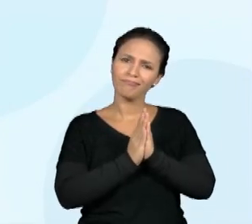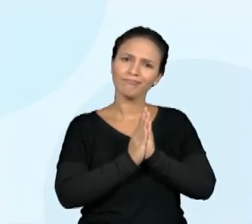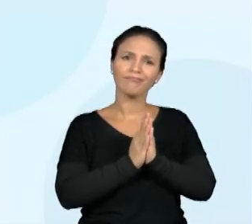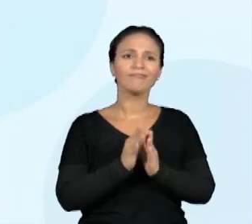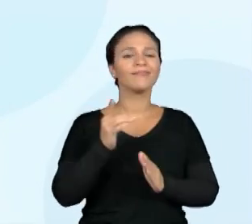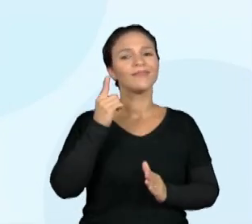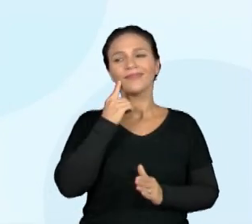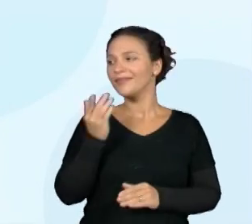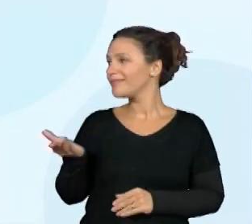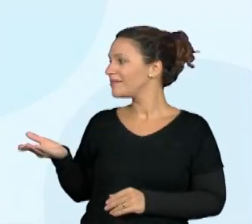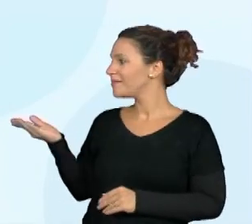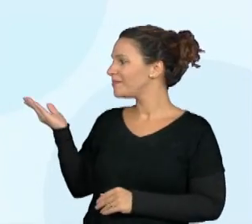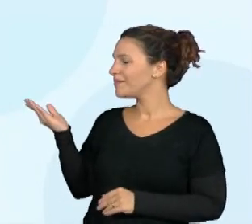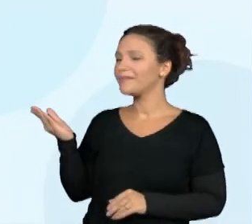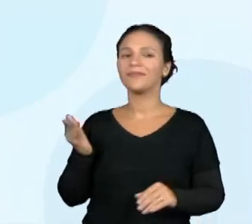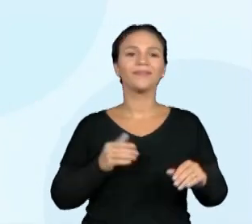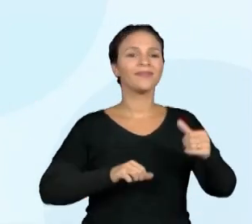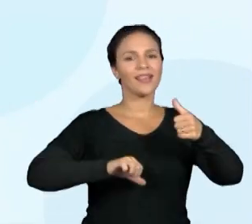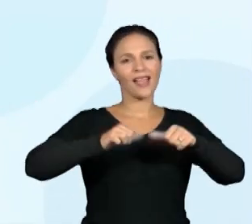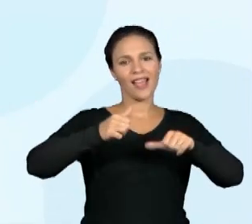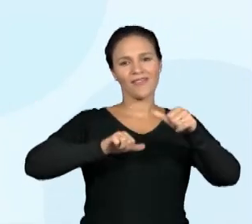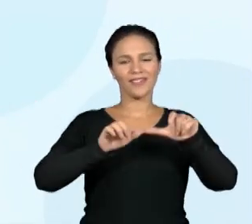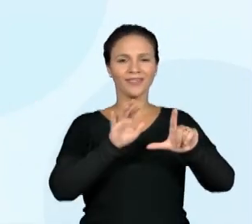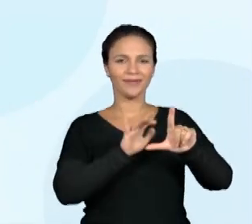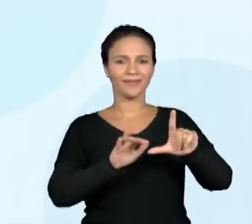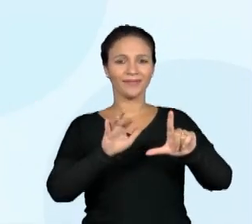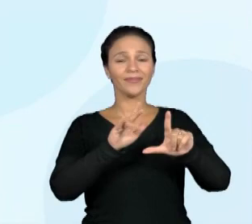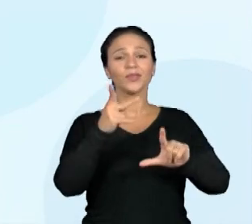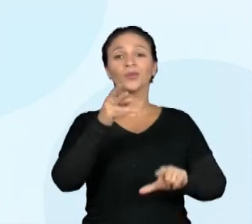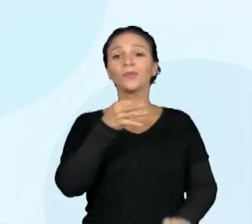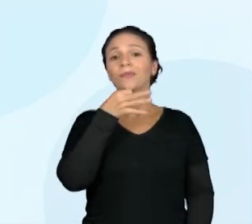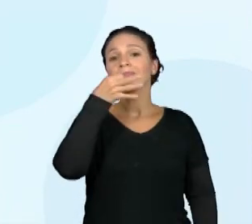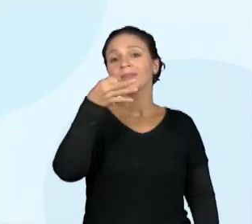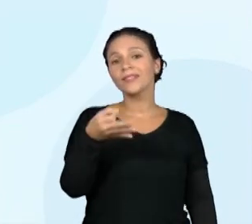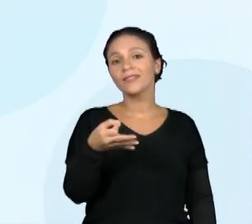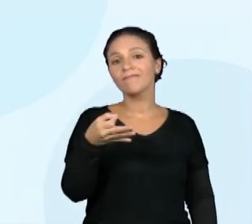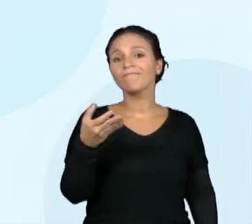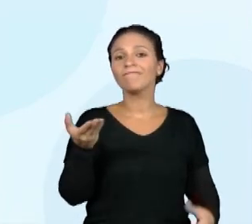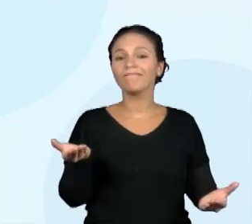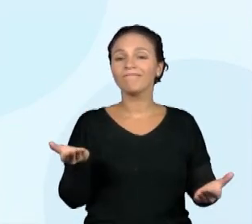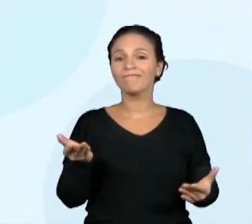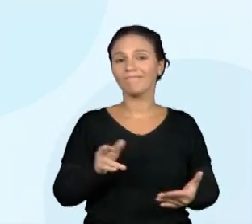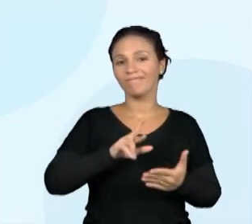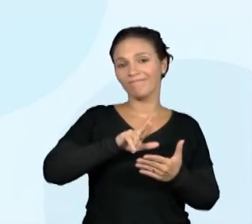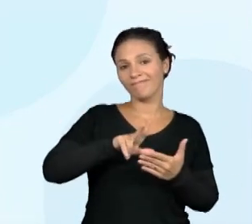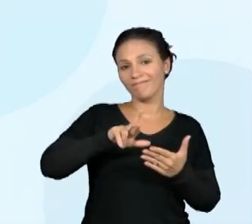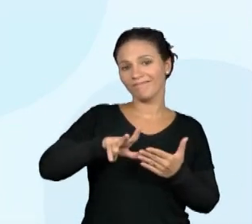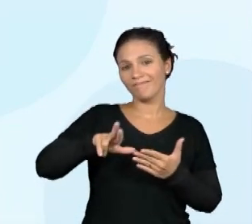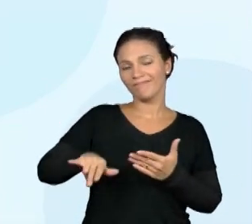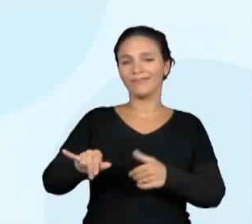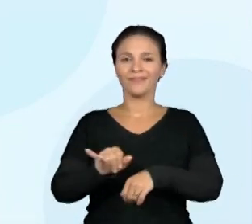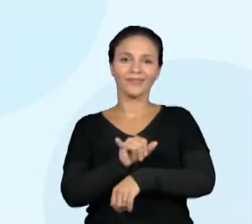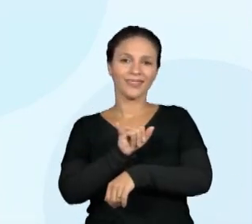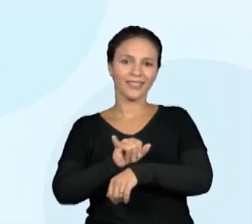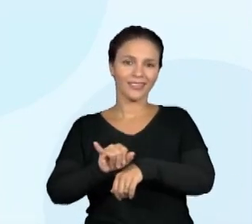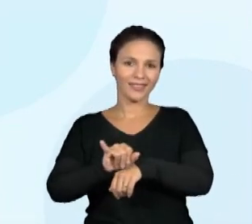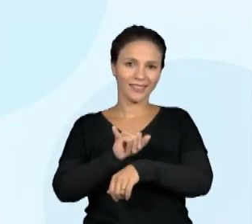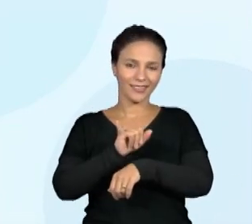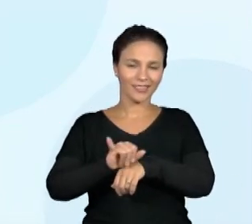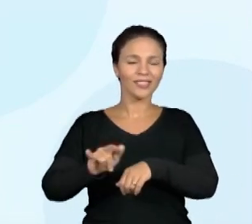passadinha no formulário de avaliação e dizerem aí para mim o que acharam das diferentes estratégias de resolução